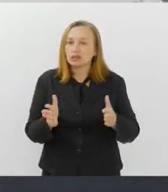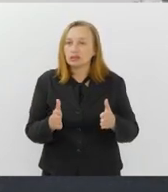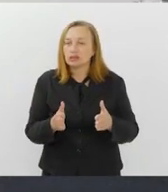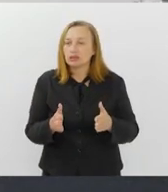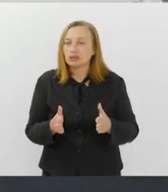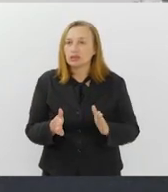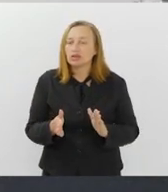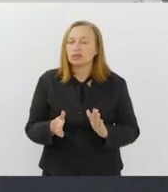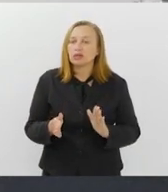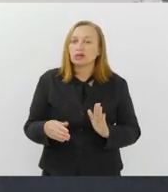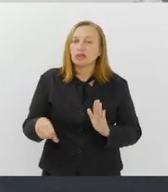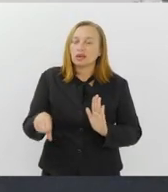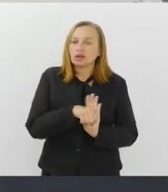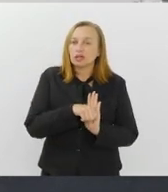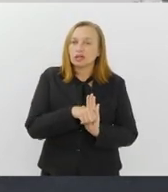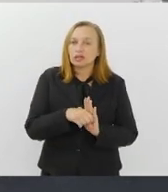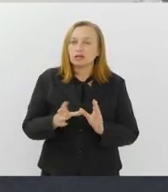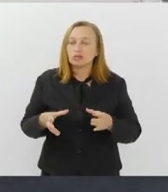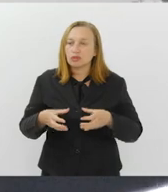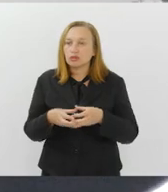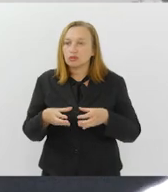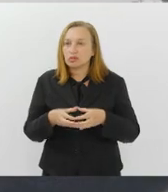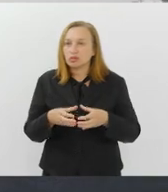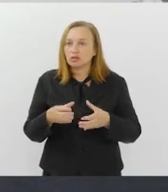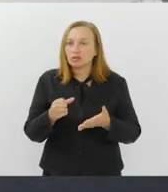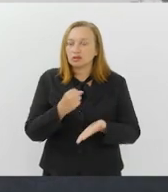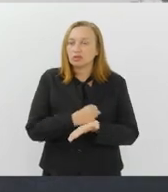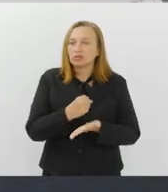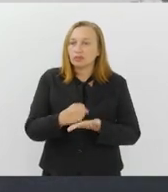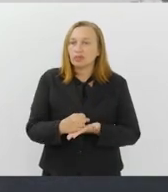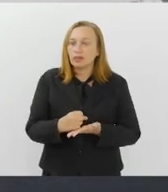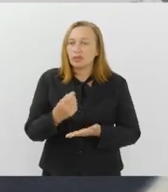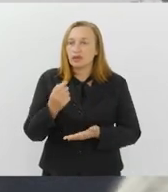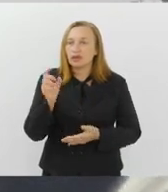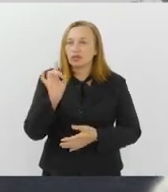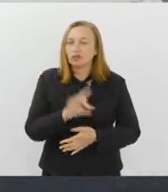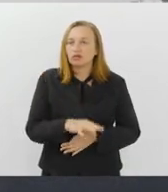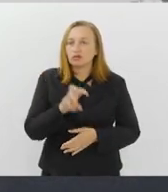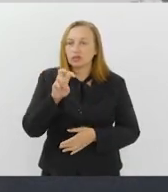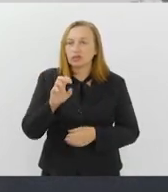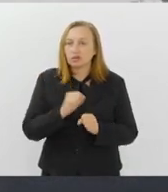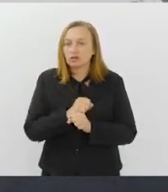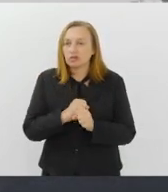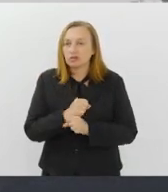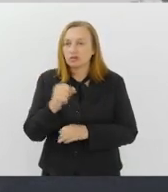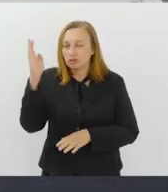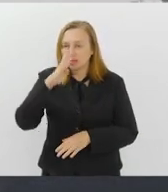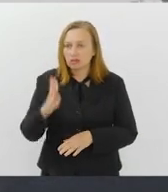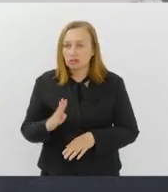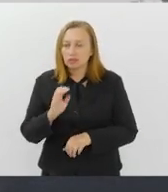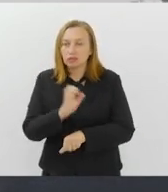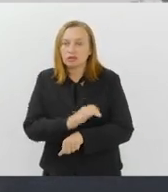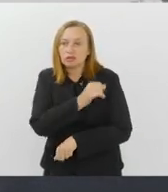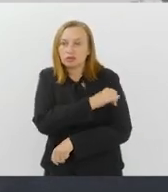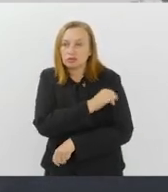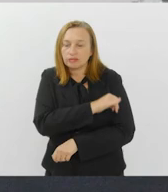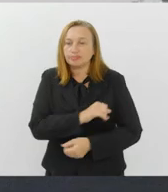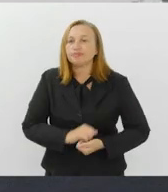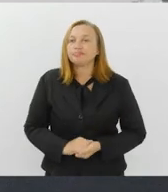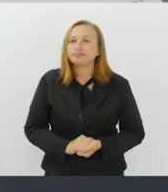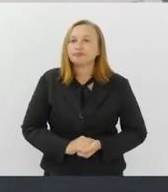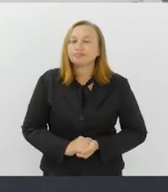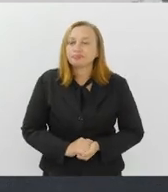no caráter coletivo dos contratos nos últimos 5 anos para o Brasil e para o Estado do Rio de Janeiro.